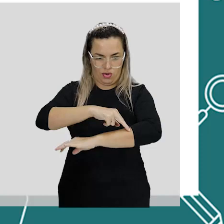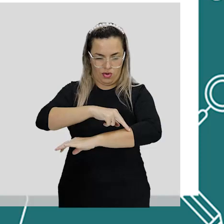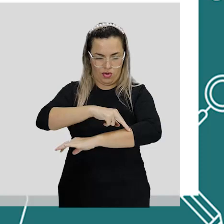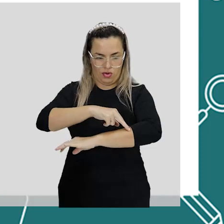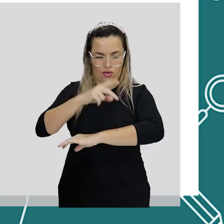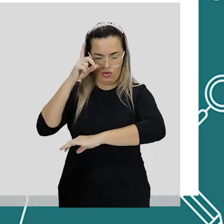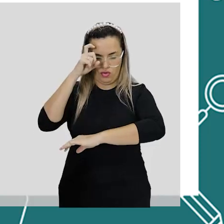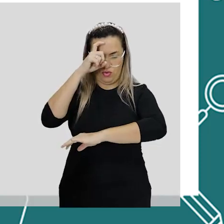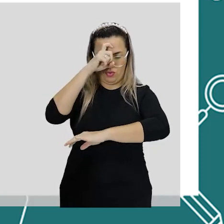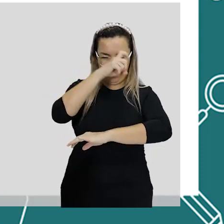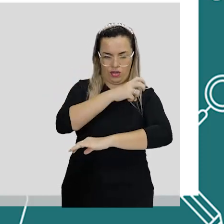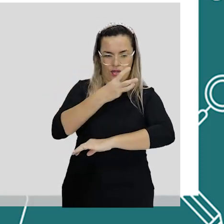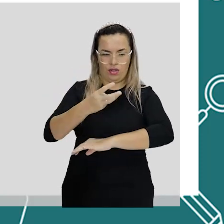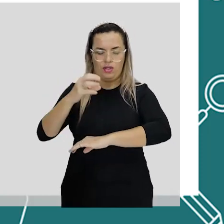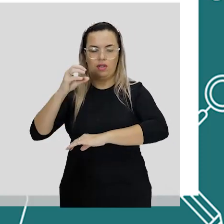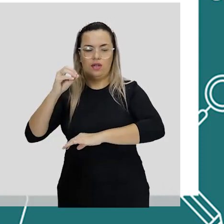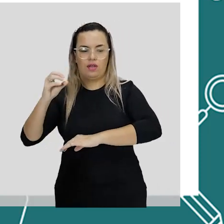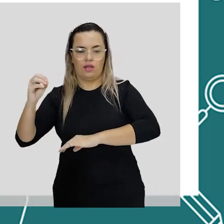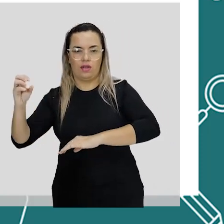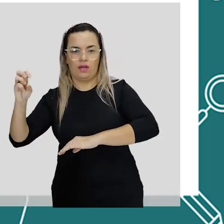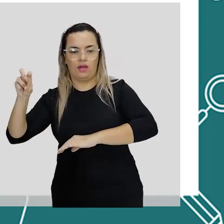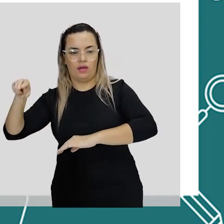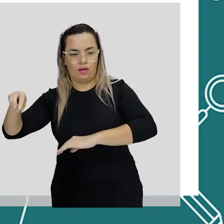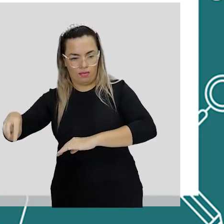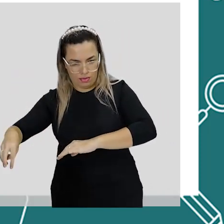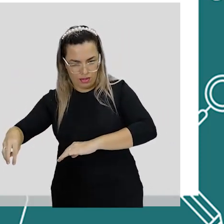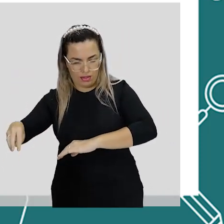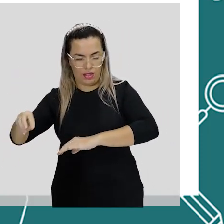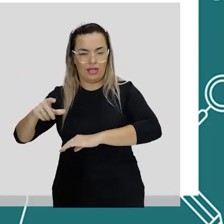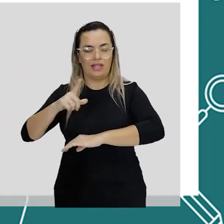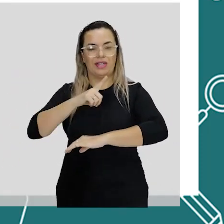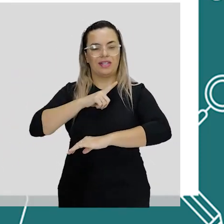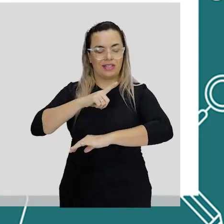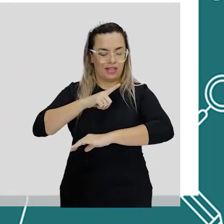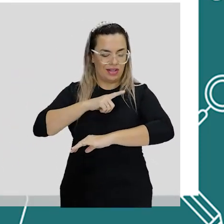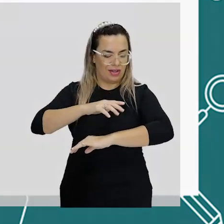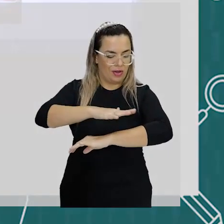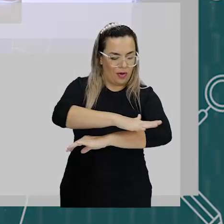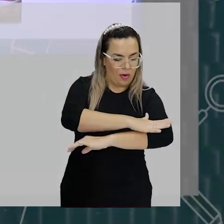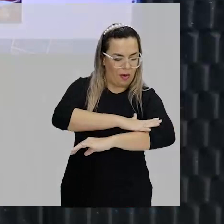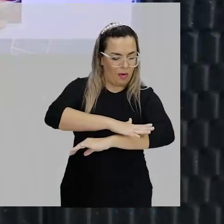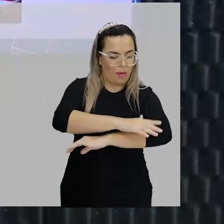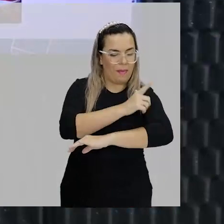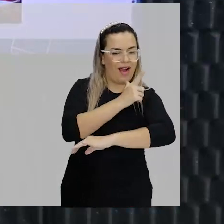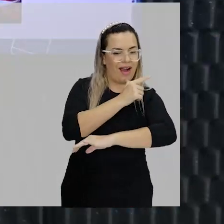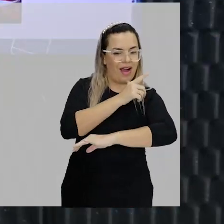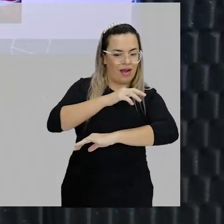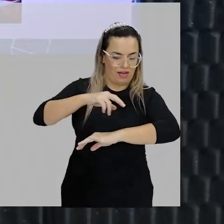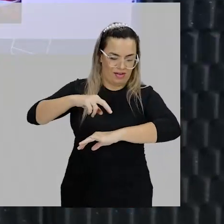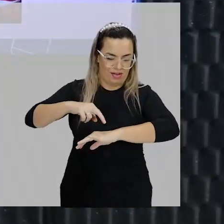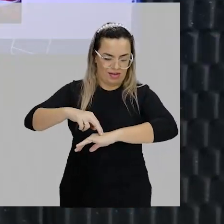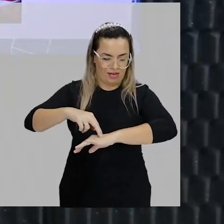na pista, existe o fosso d'água, onde o atleta ele tem que tentar saltar esse